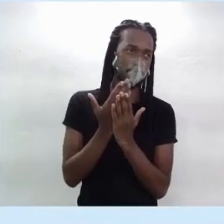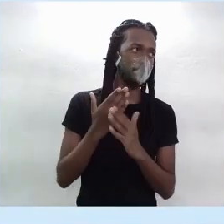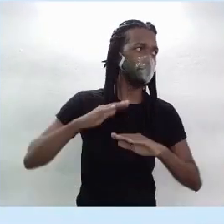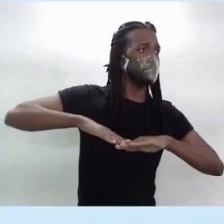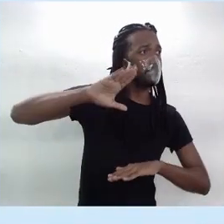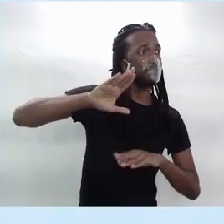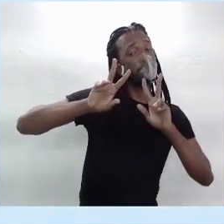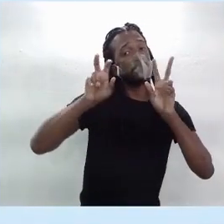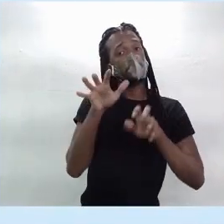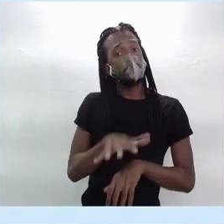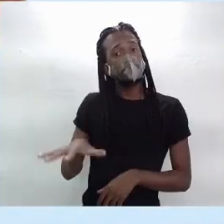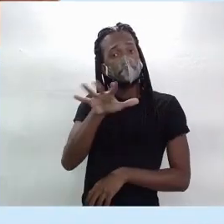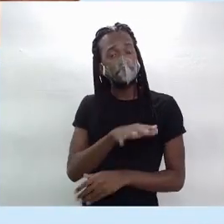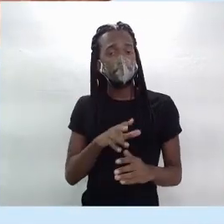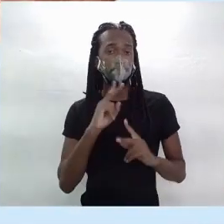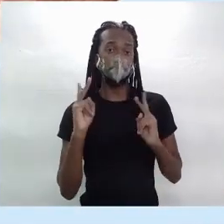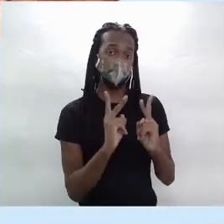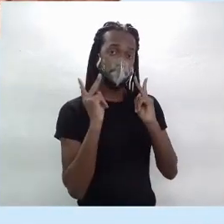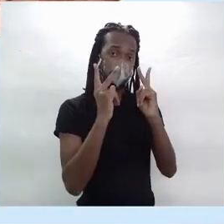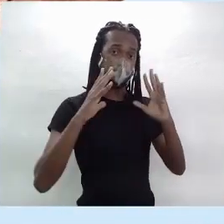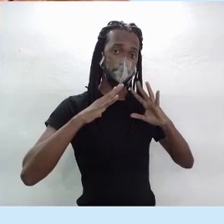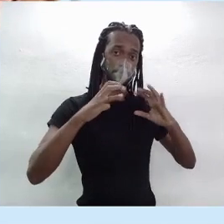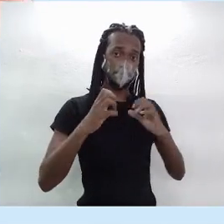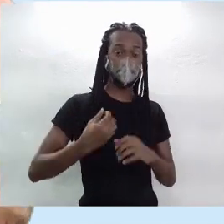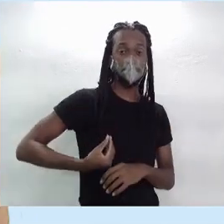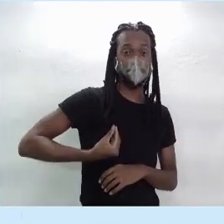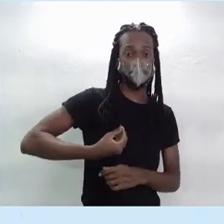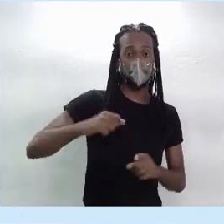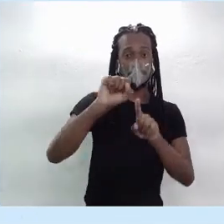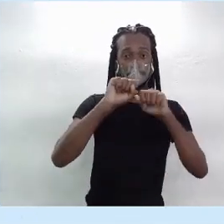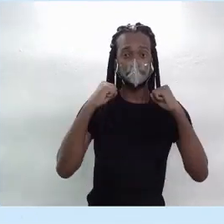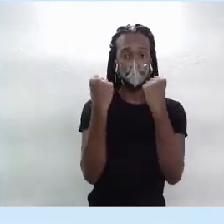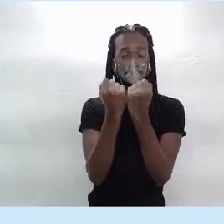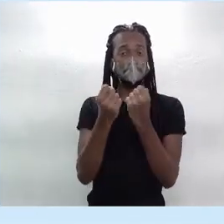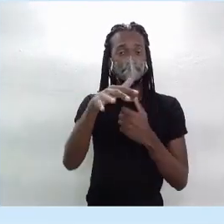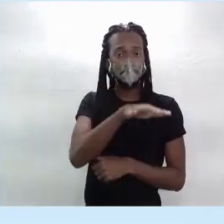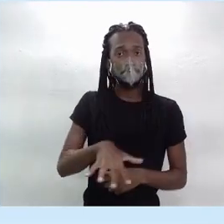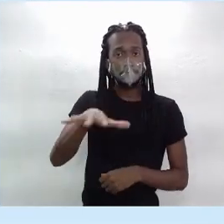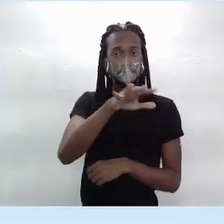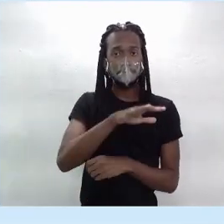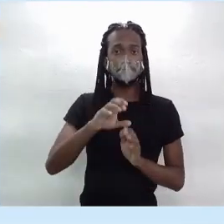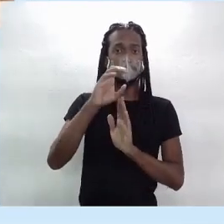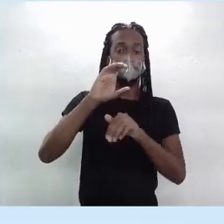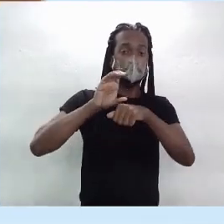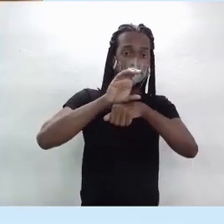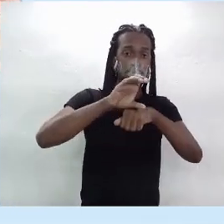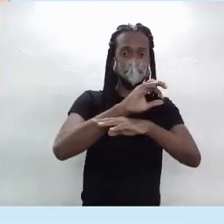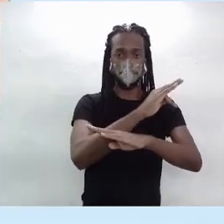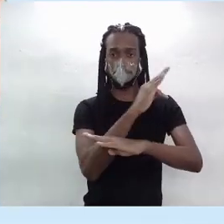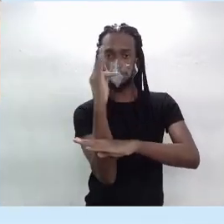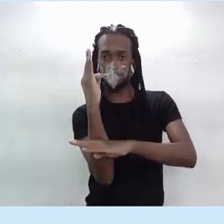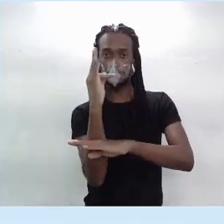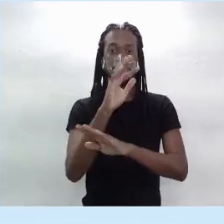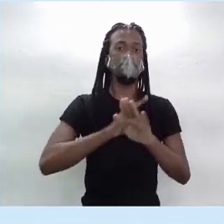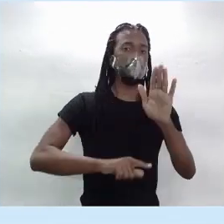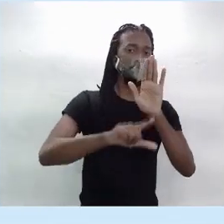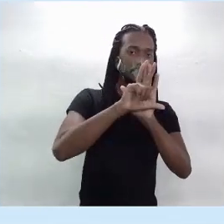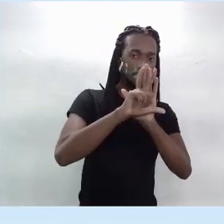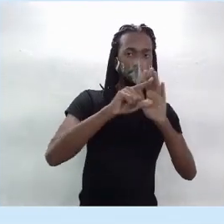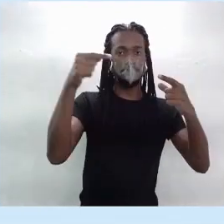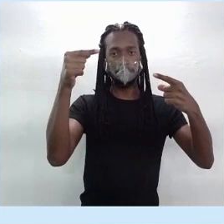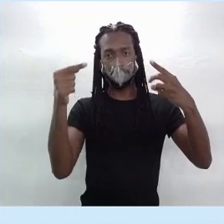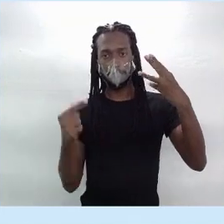os valores éticos, a vida em sociedade, a Constituição Federal, a lei. Então, isso